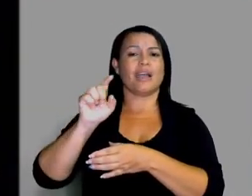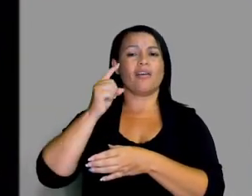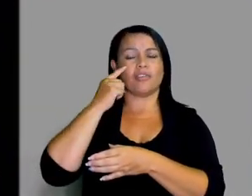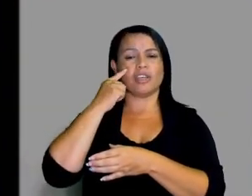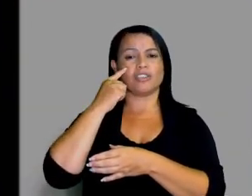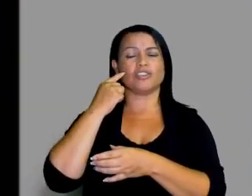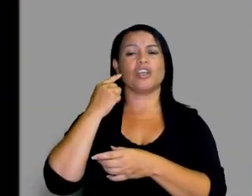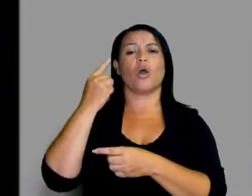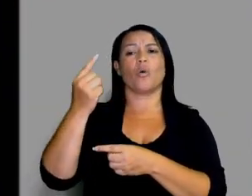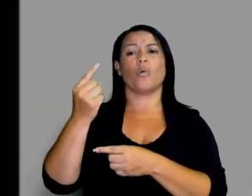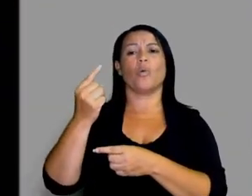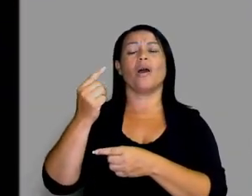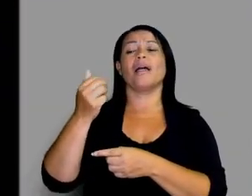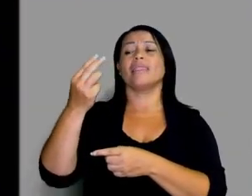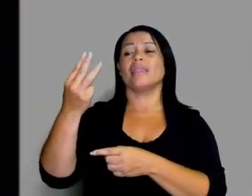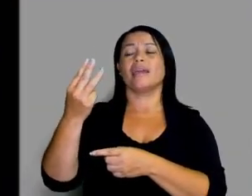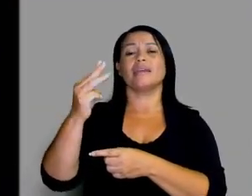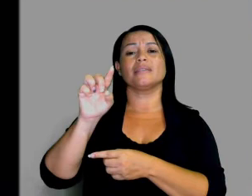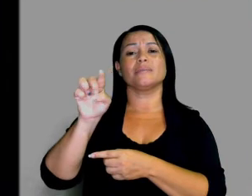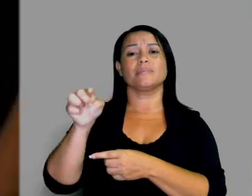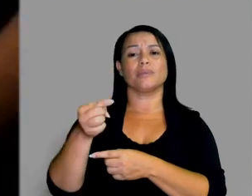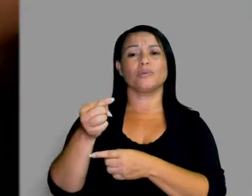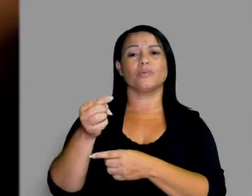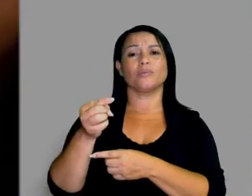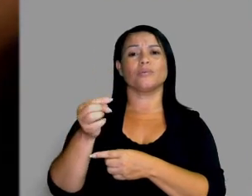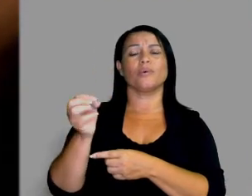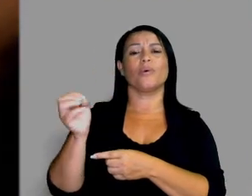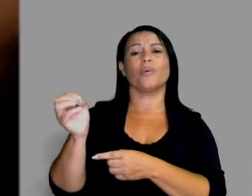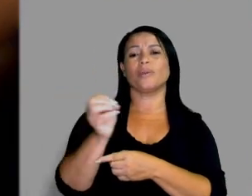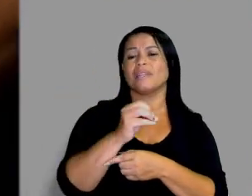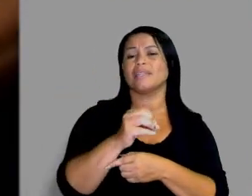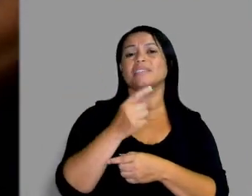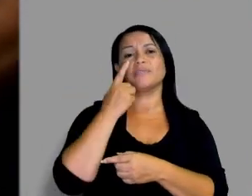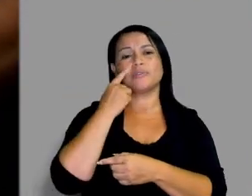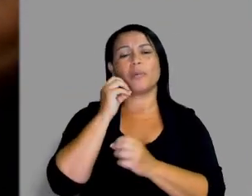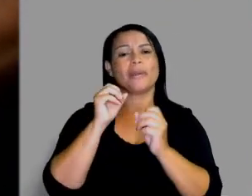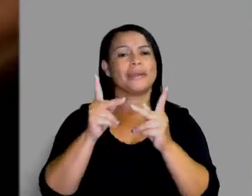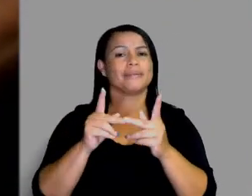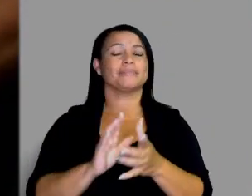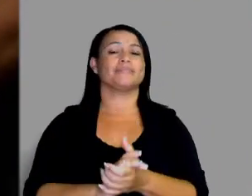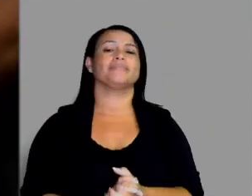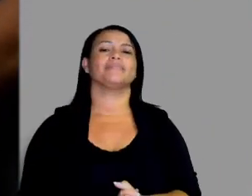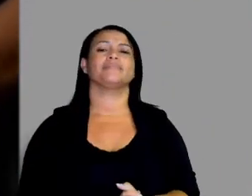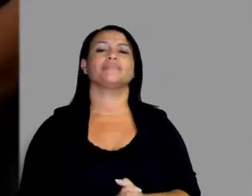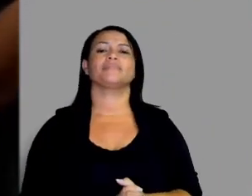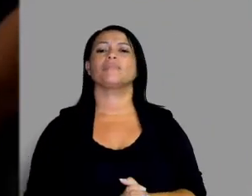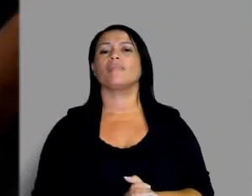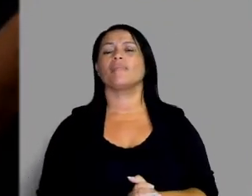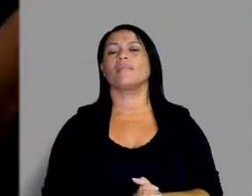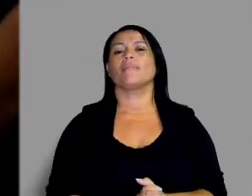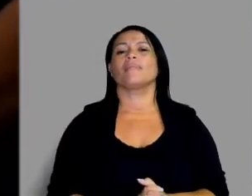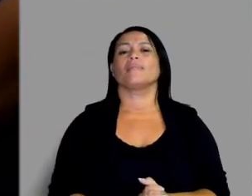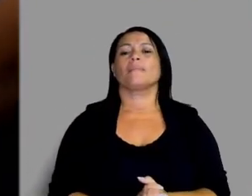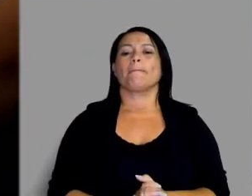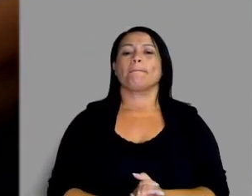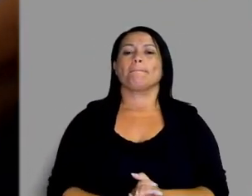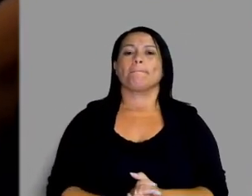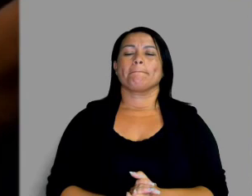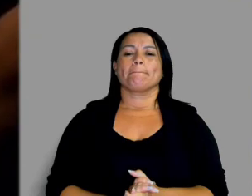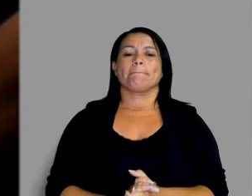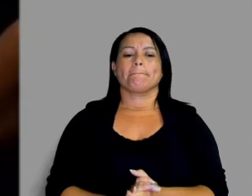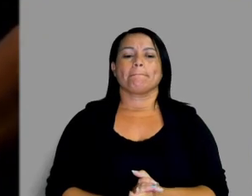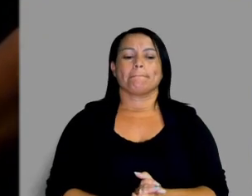e aí, ó, 3.000 unidades, ok? Feito? Vamos lá?